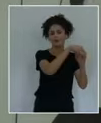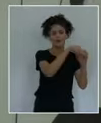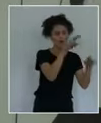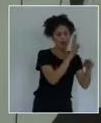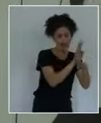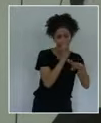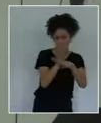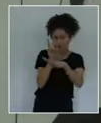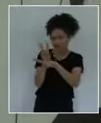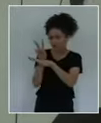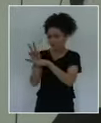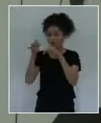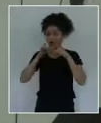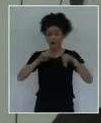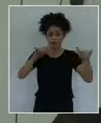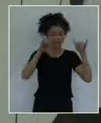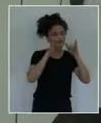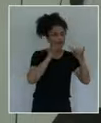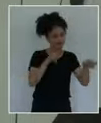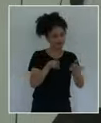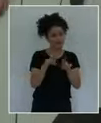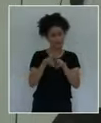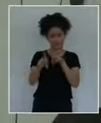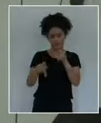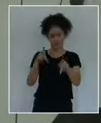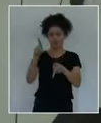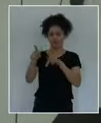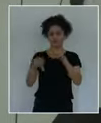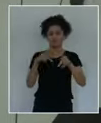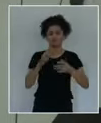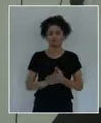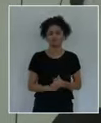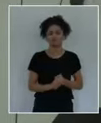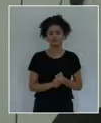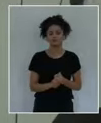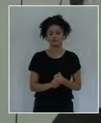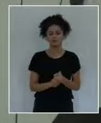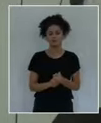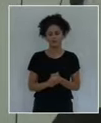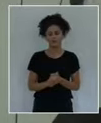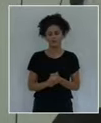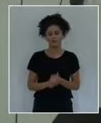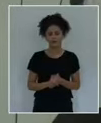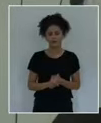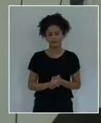SCO, no Sistema de Comando e Operação. Então, sempre teve um participante de cada órgão desse aí.